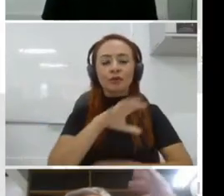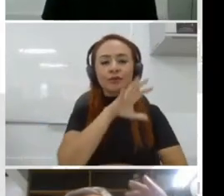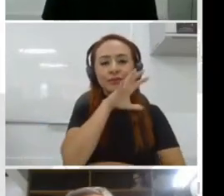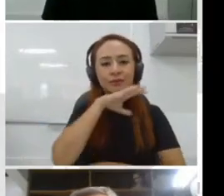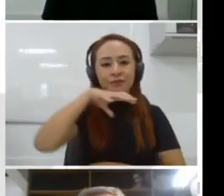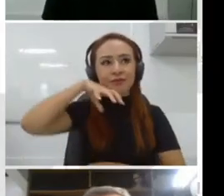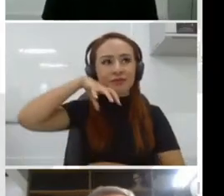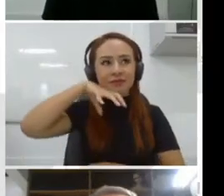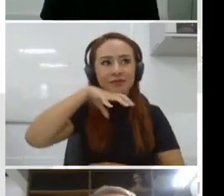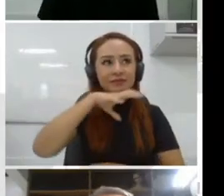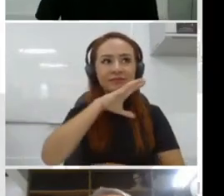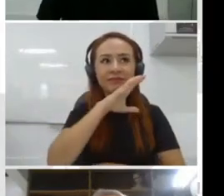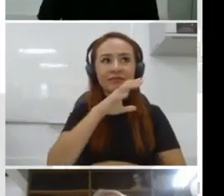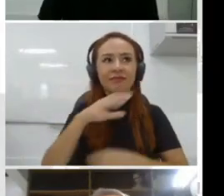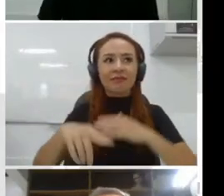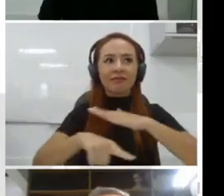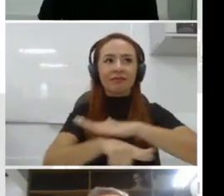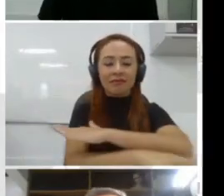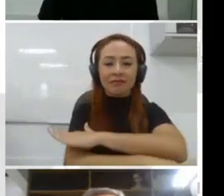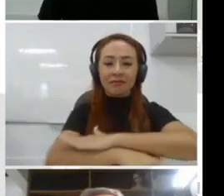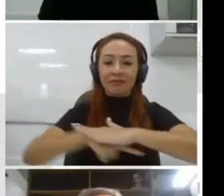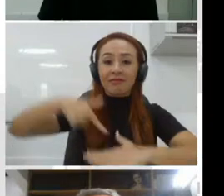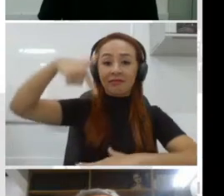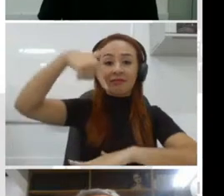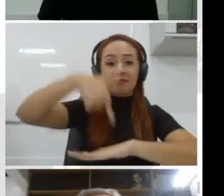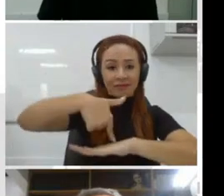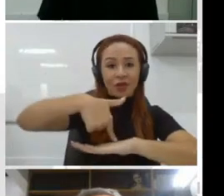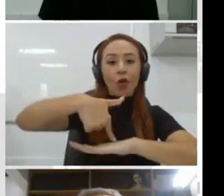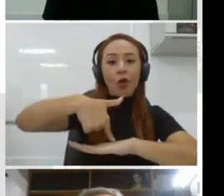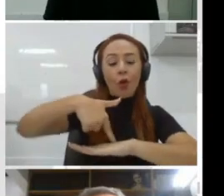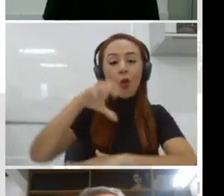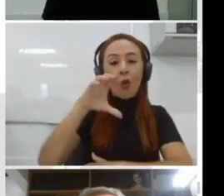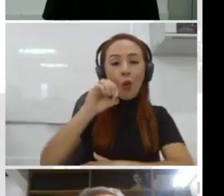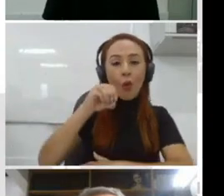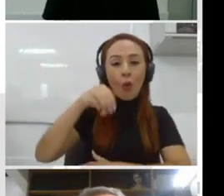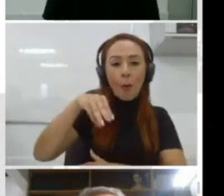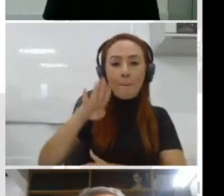estabelecem um valor de pico, que seria 100%, a partir do qual, então, eles projetam